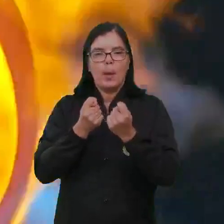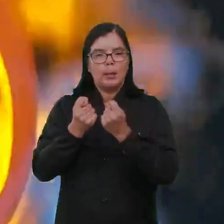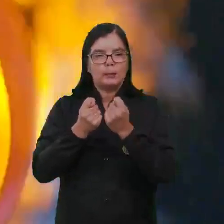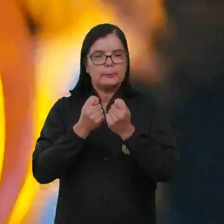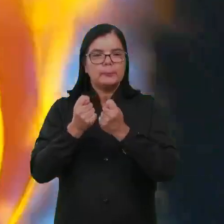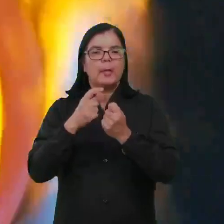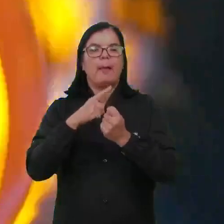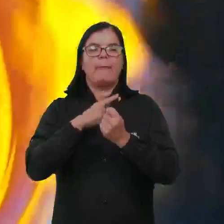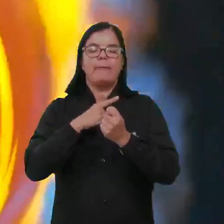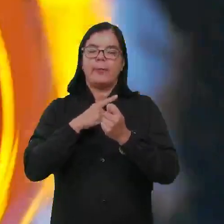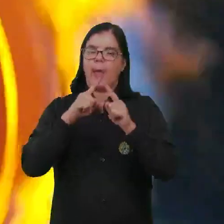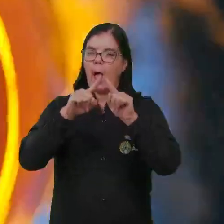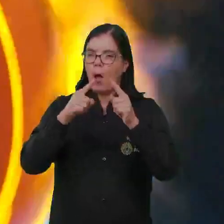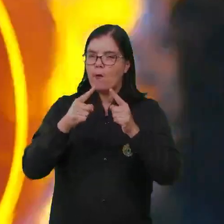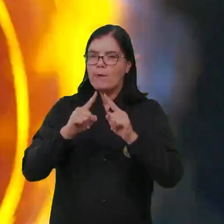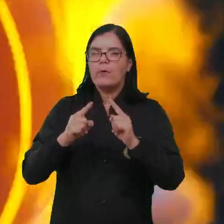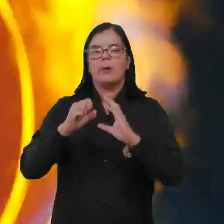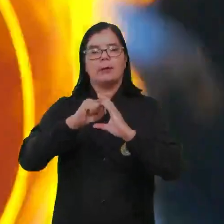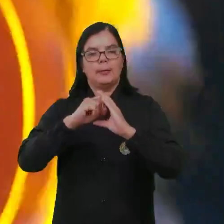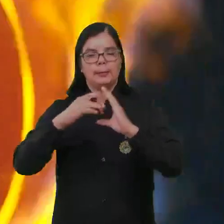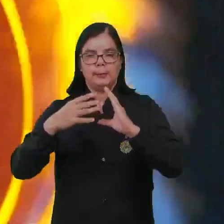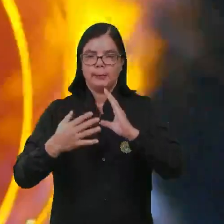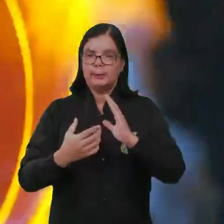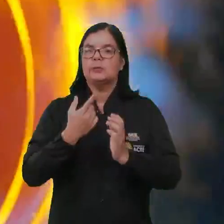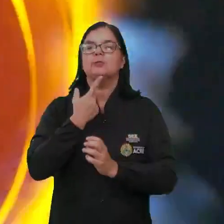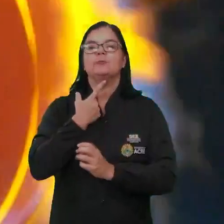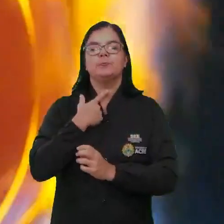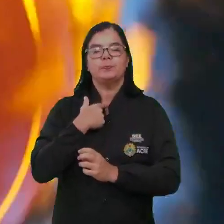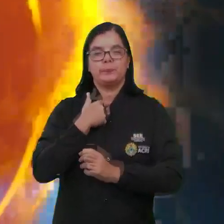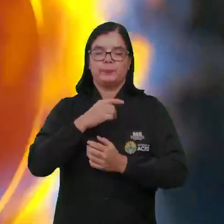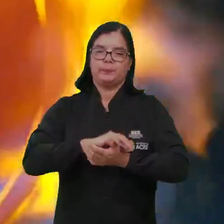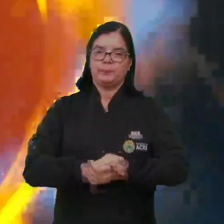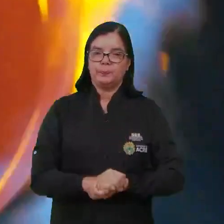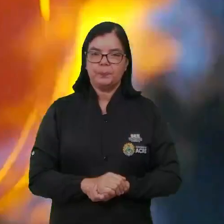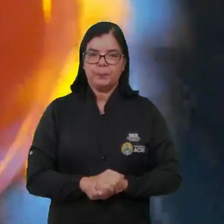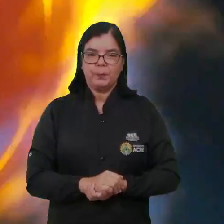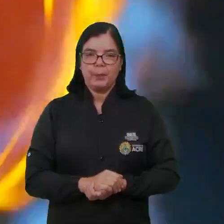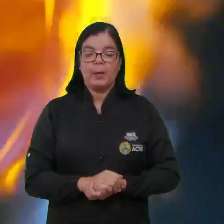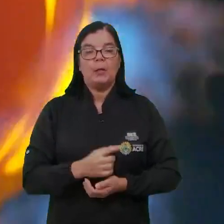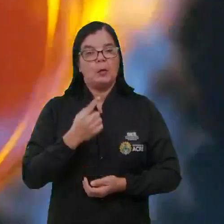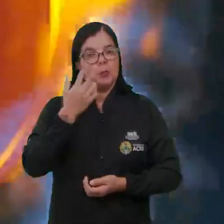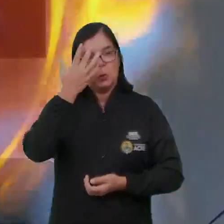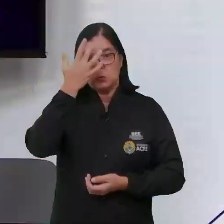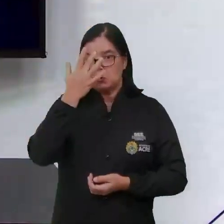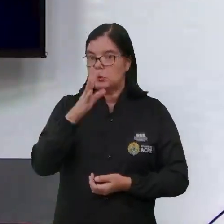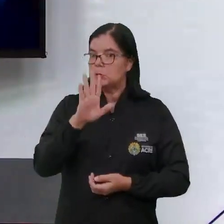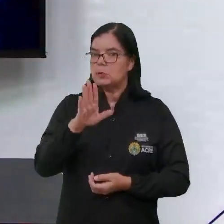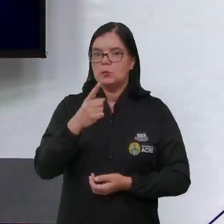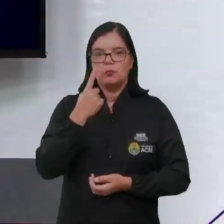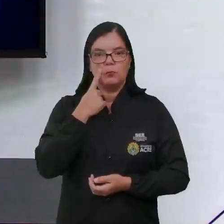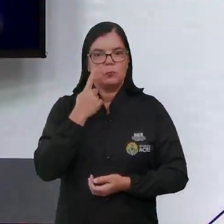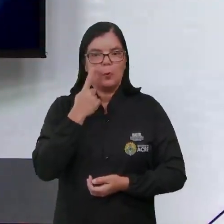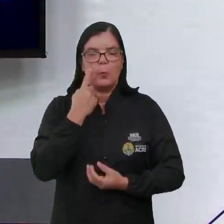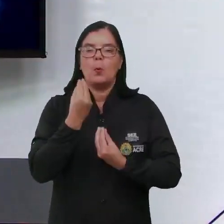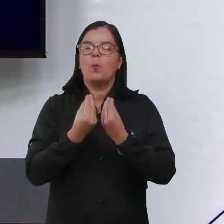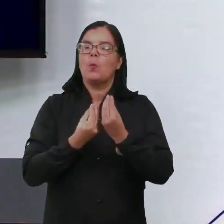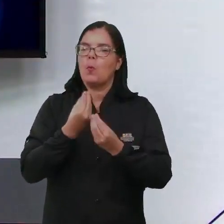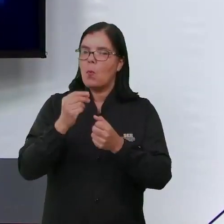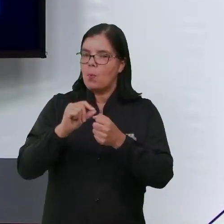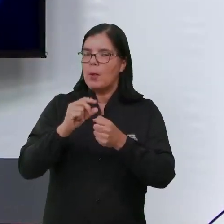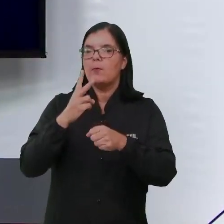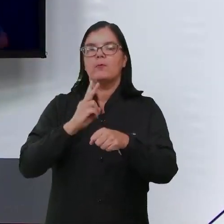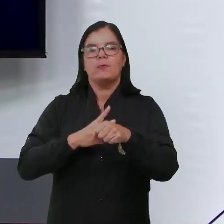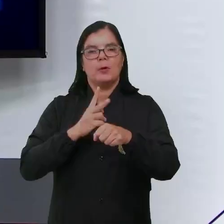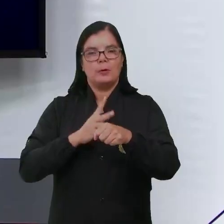controlado ali para obter a forma e as características desejadas. Né, eu não sei se vocês já viram, né, como é feito o vidro,